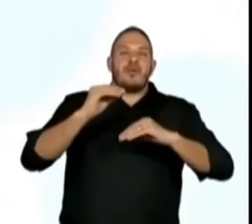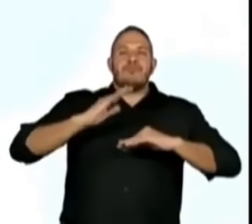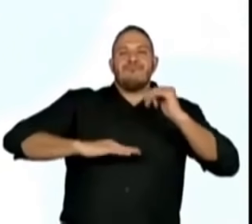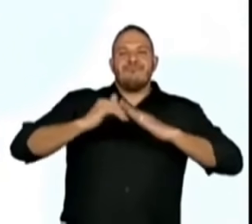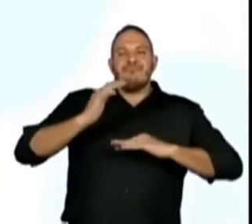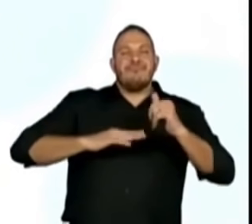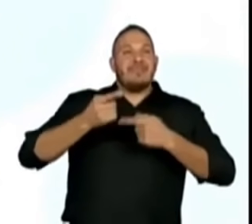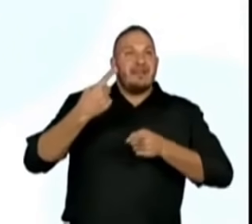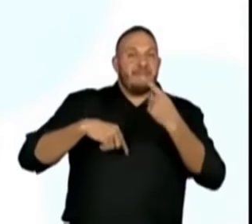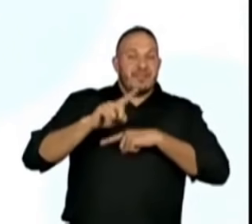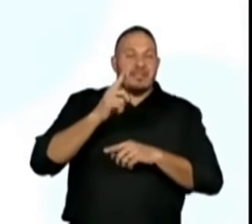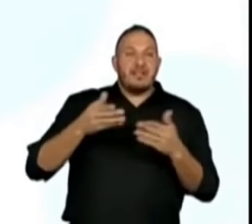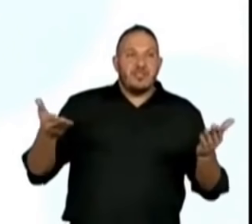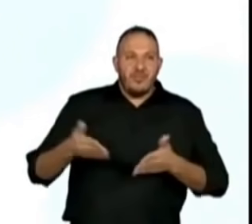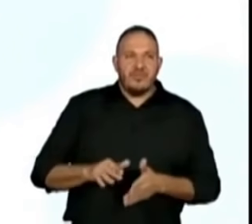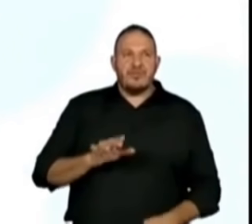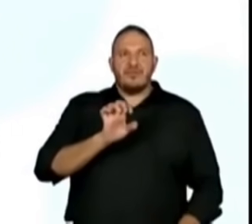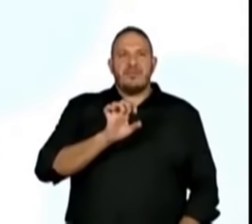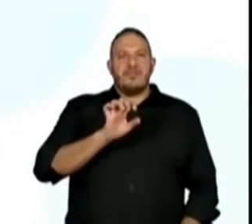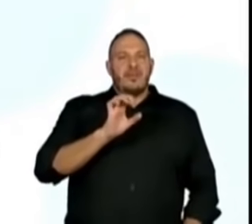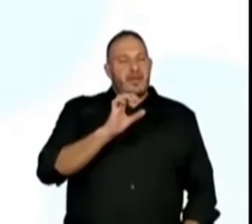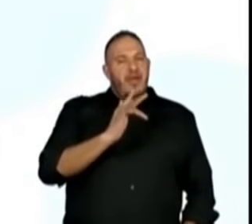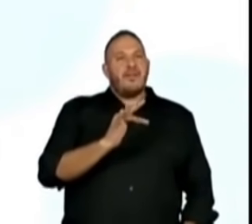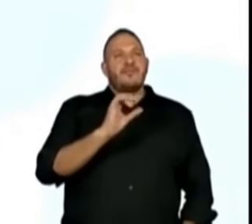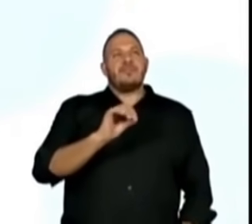para os colegas.